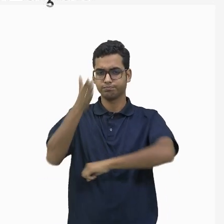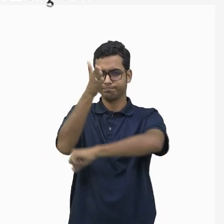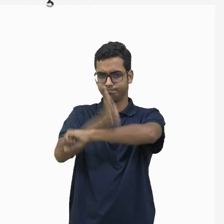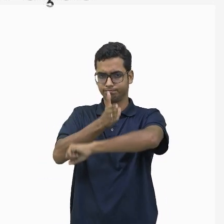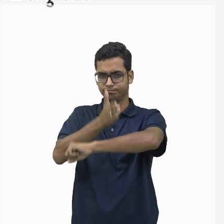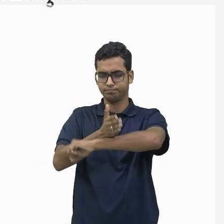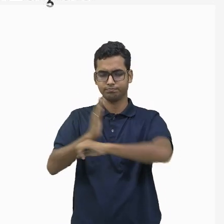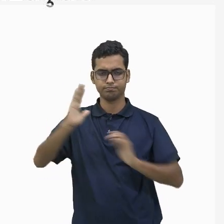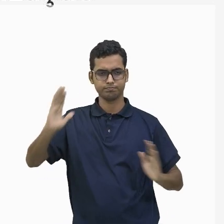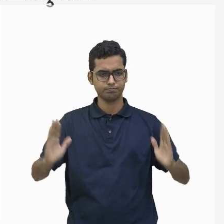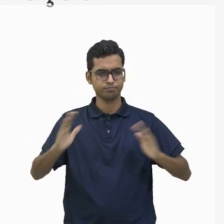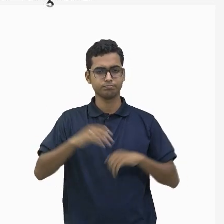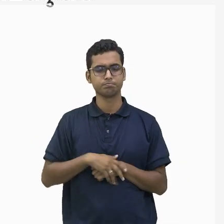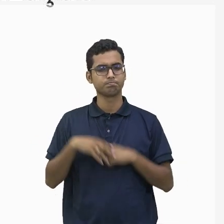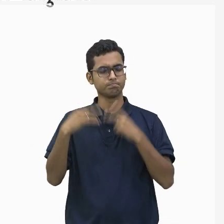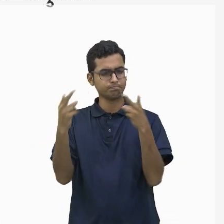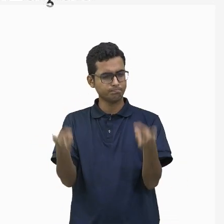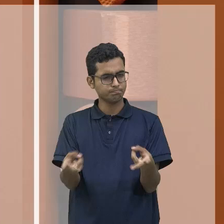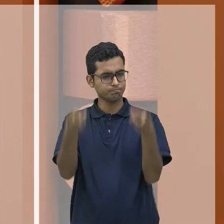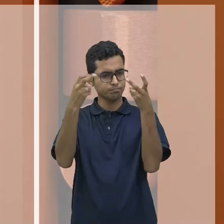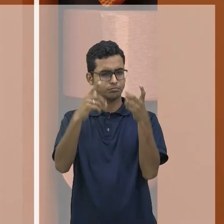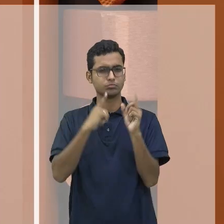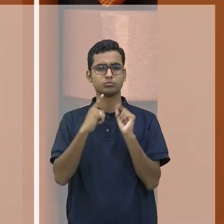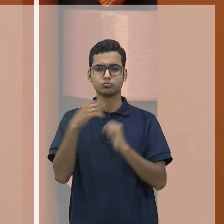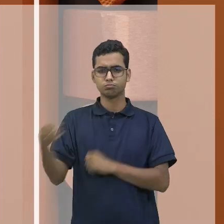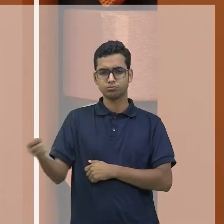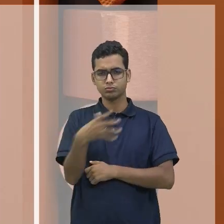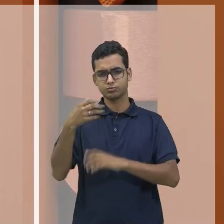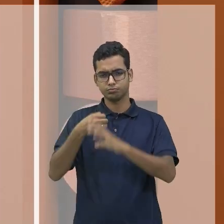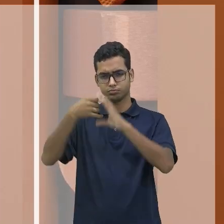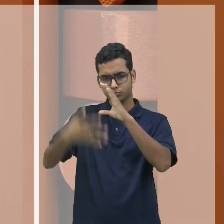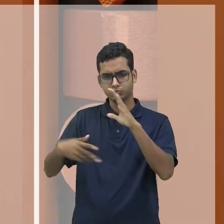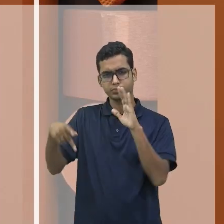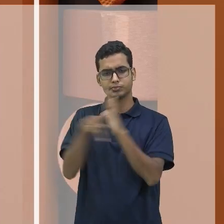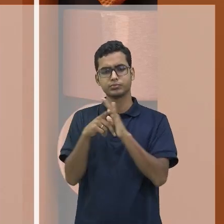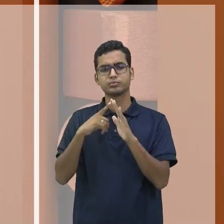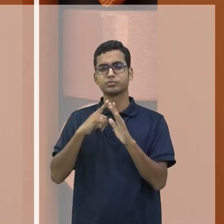Então, perceba que nós temos ali, né, uma nova característica que é